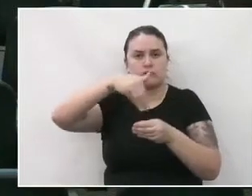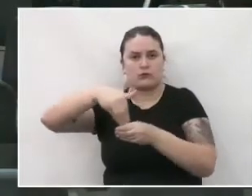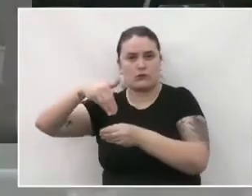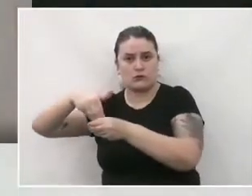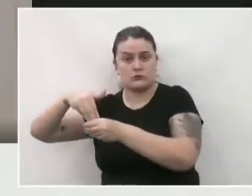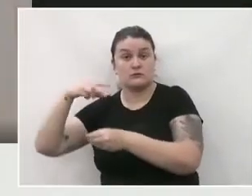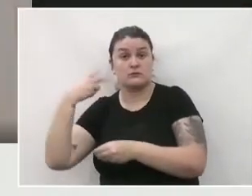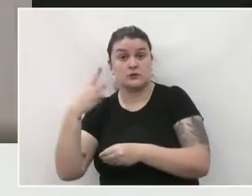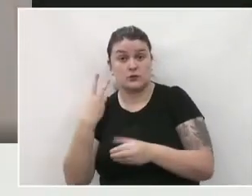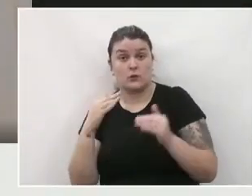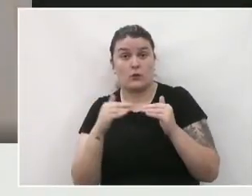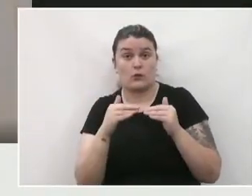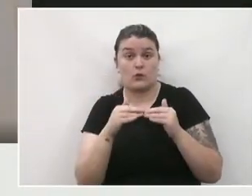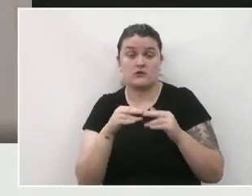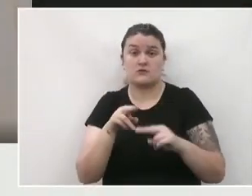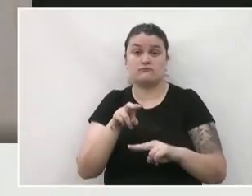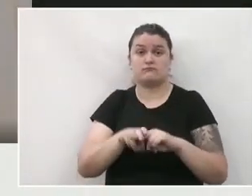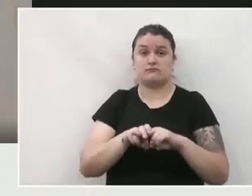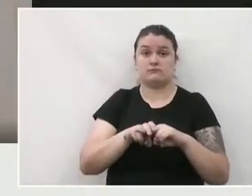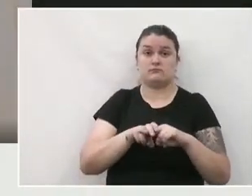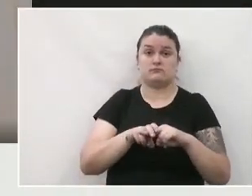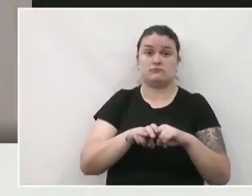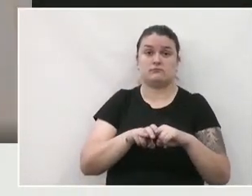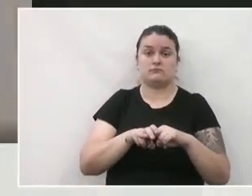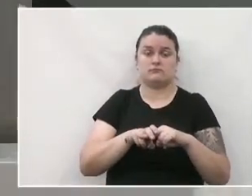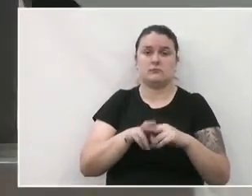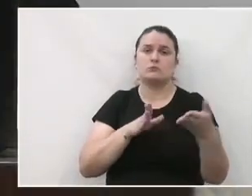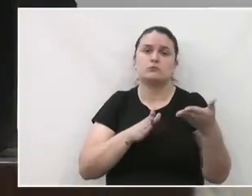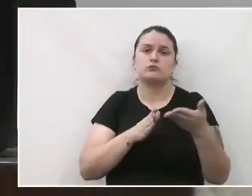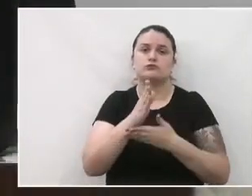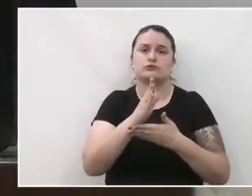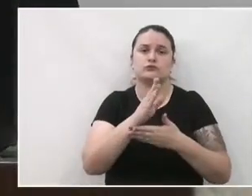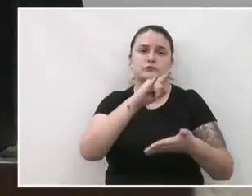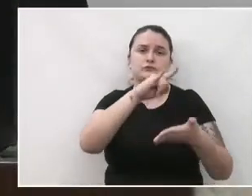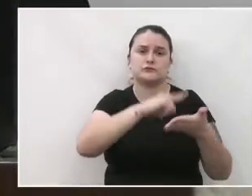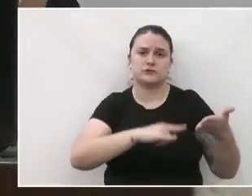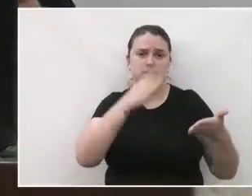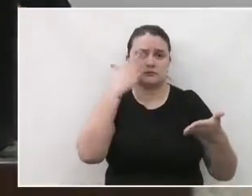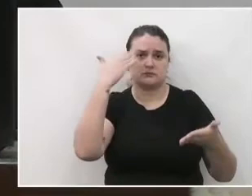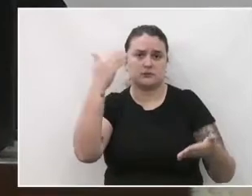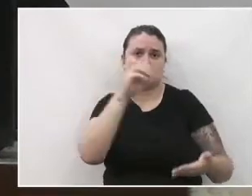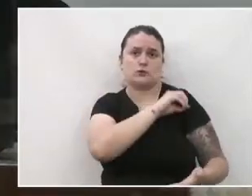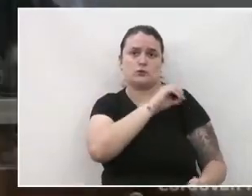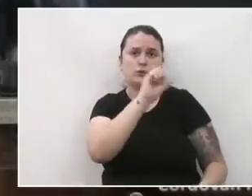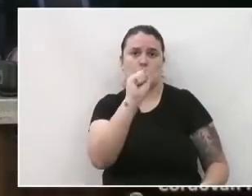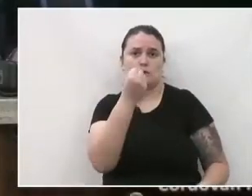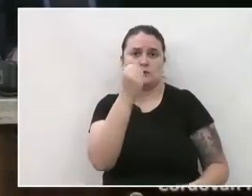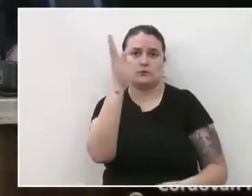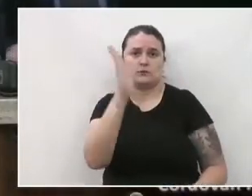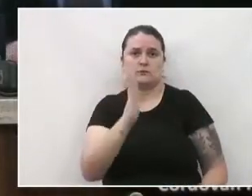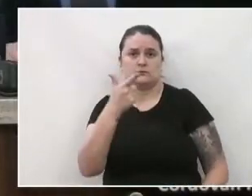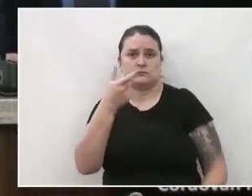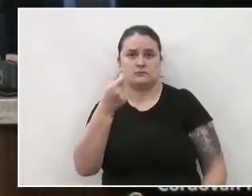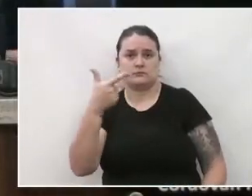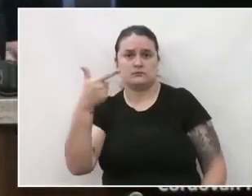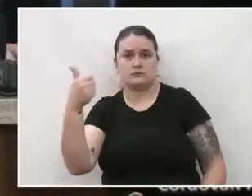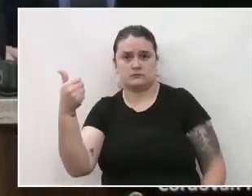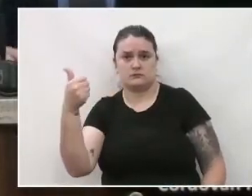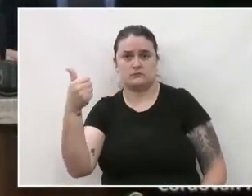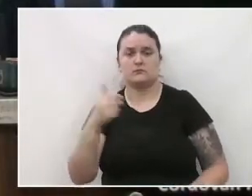Senhores vereadores que aprovam, permaneçam como estão. Aprovada a moção de número 8, 2021.